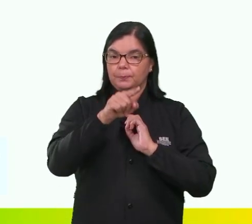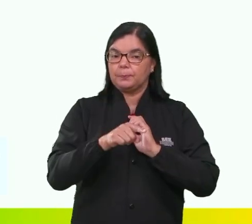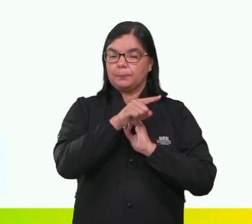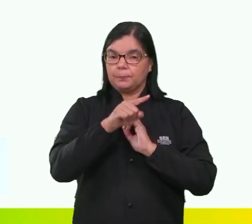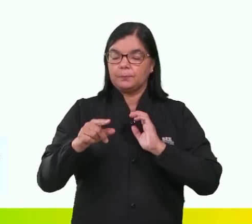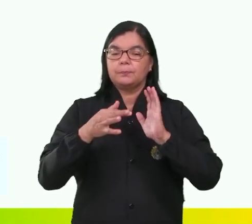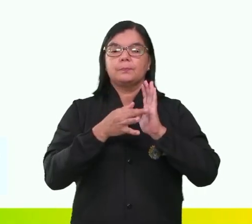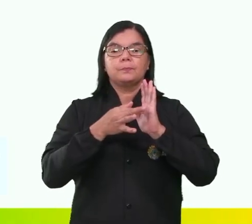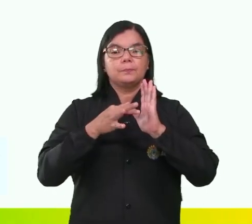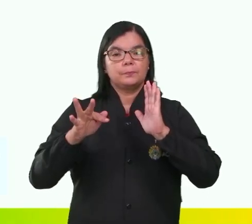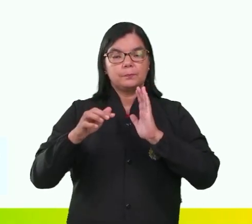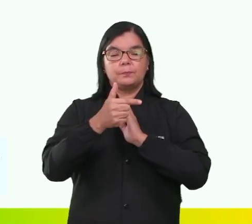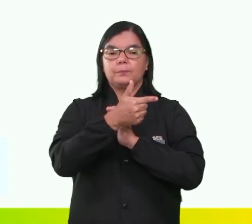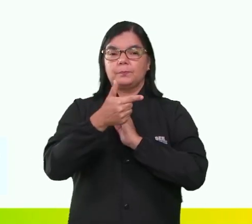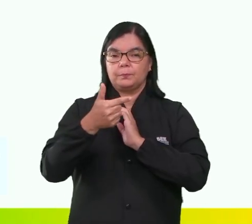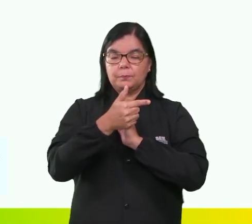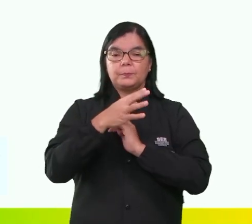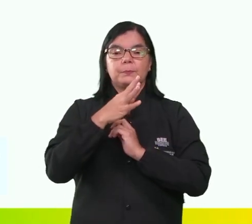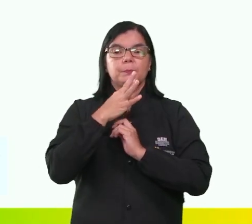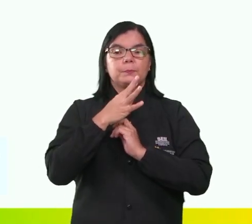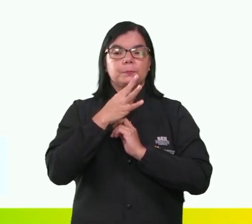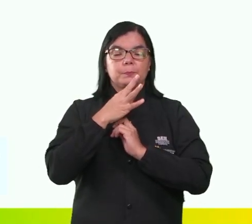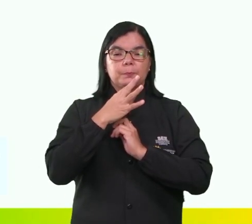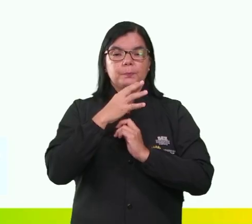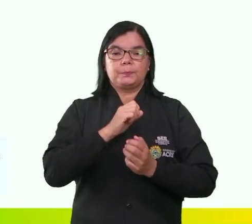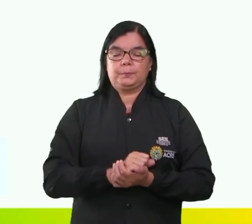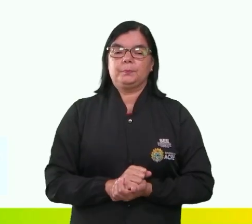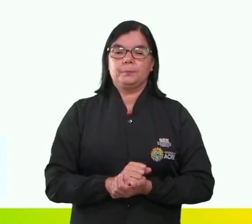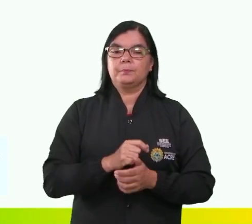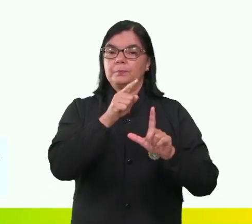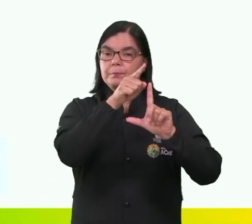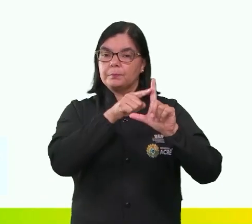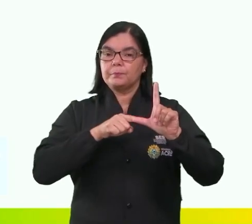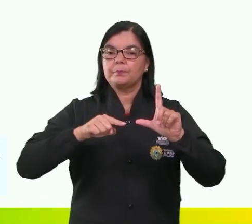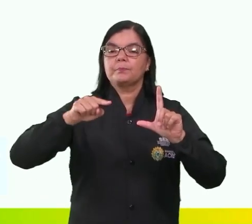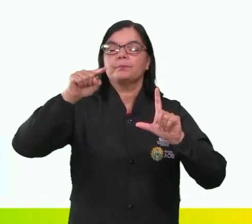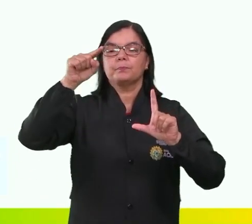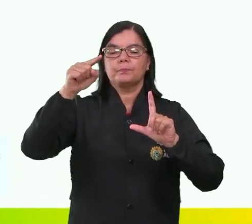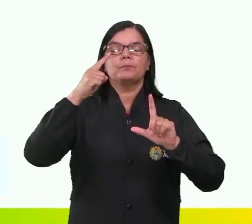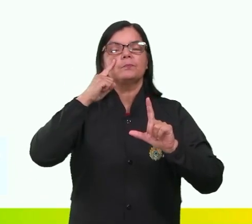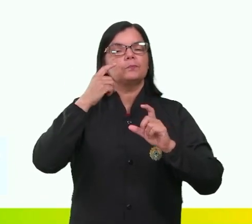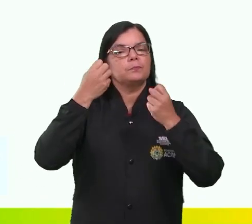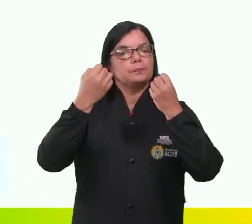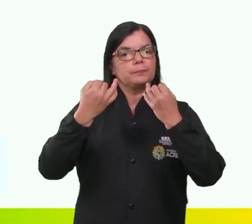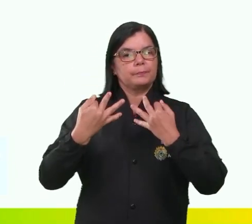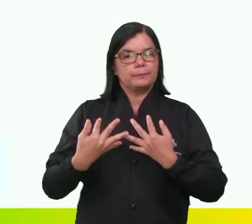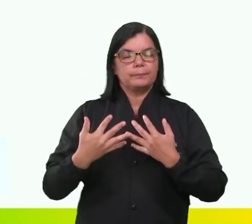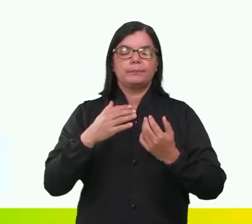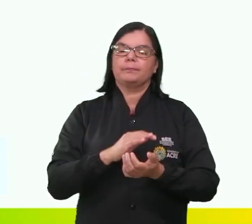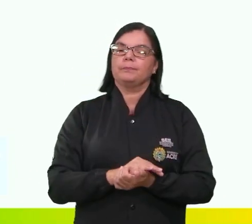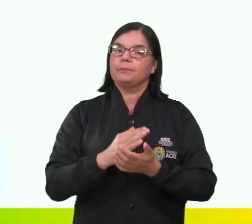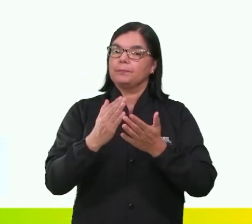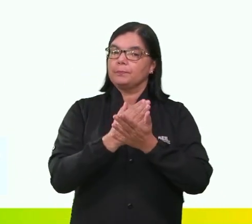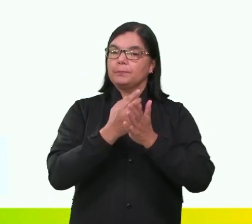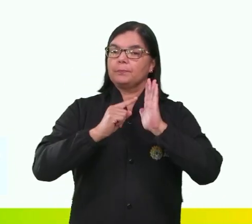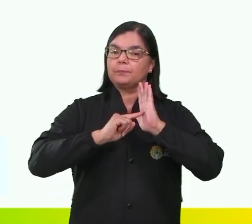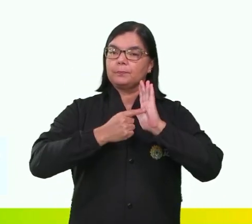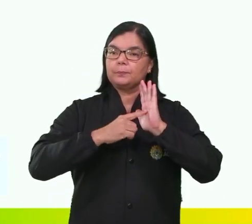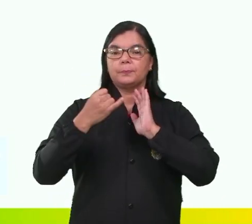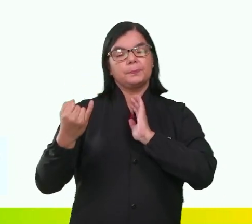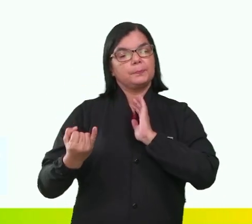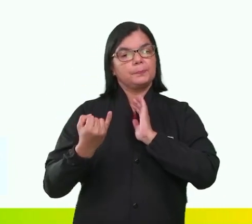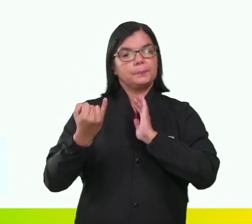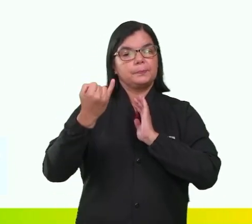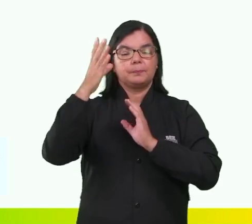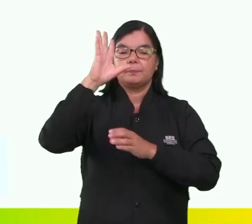função quadrática é conhecida como parábola. Eu já falei agora de alguns pontos